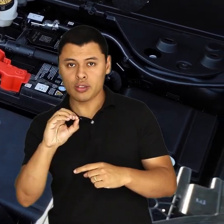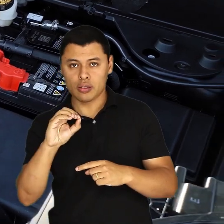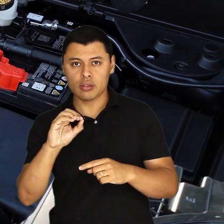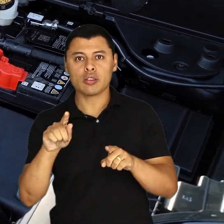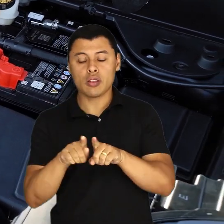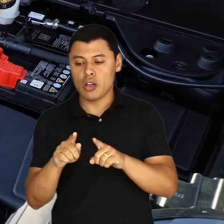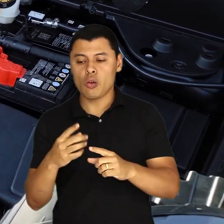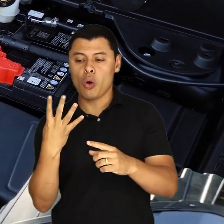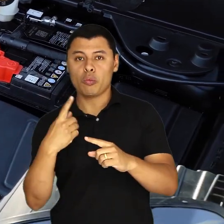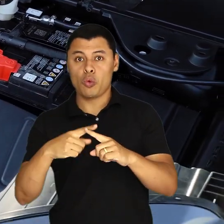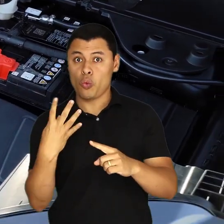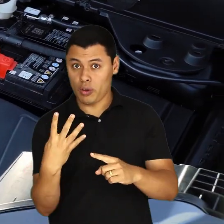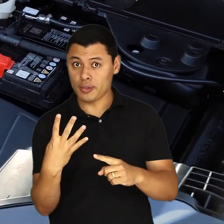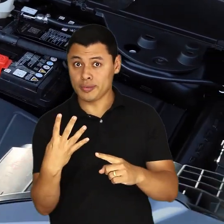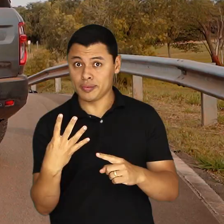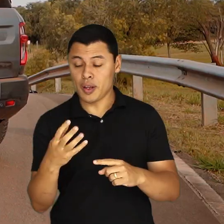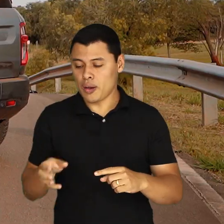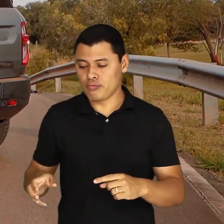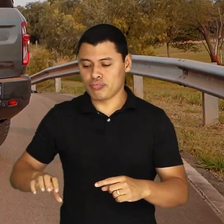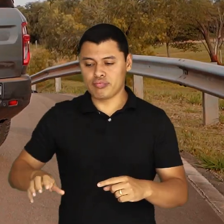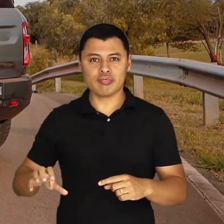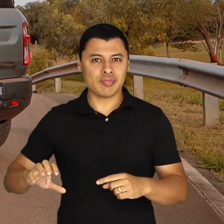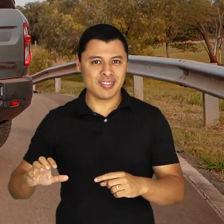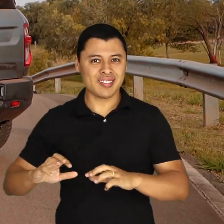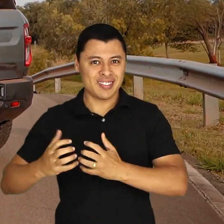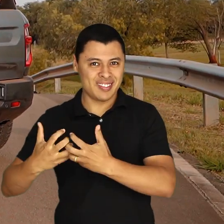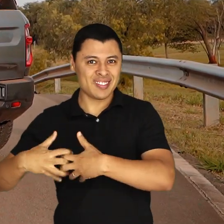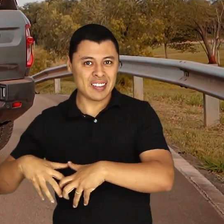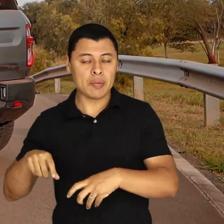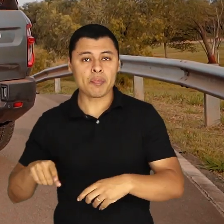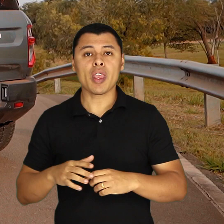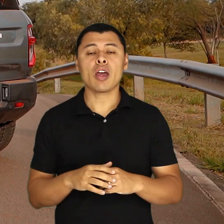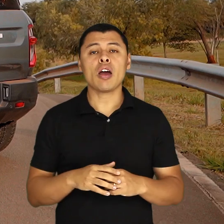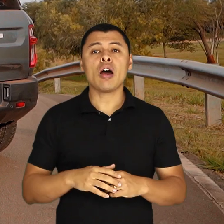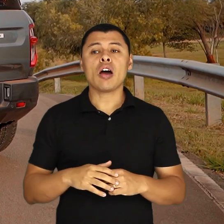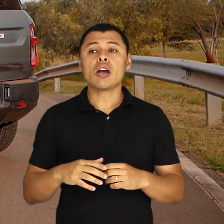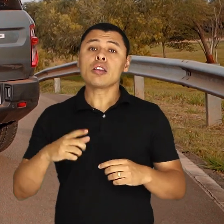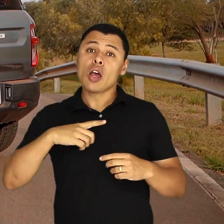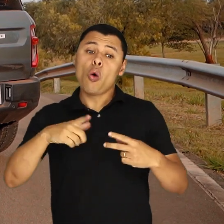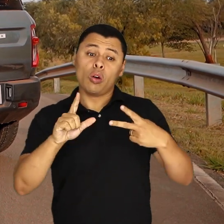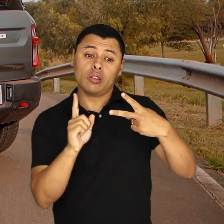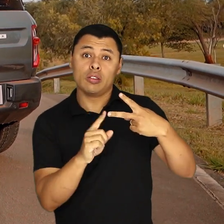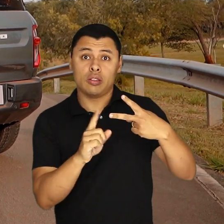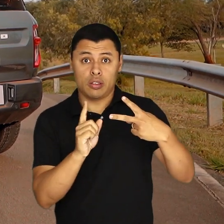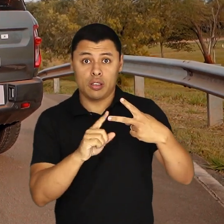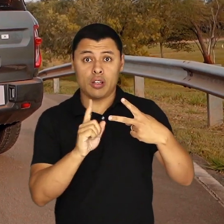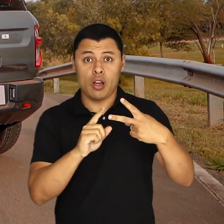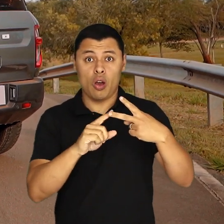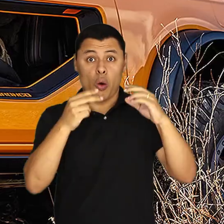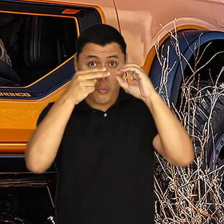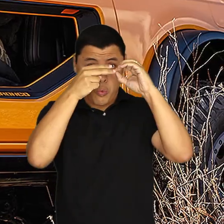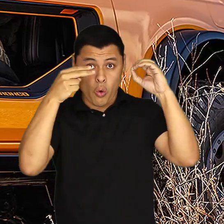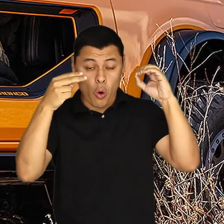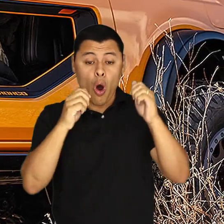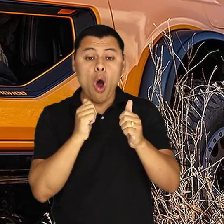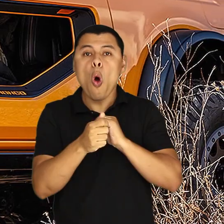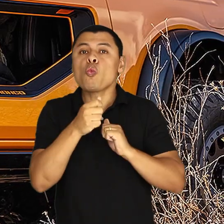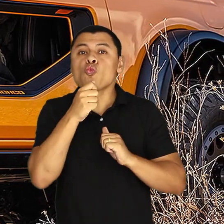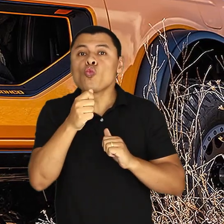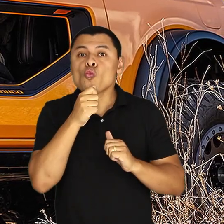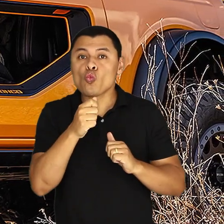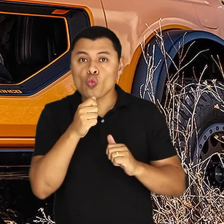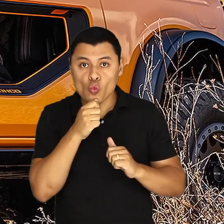e um sistema da GKN de tração 4x4. A outra família de produtos provavelmente não vai vir para o Brasil, pelo menos não agora, que é o Bronco